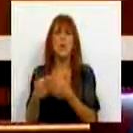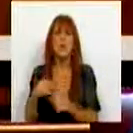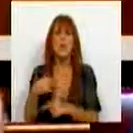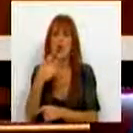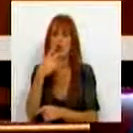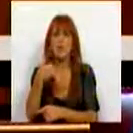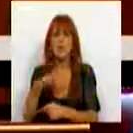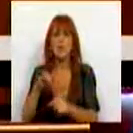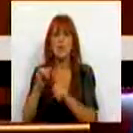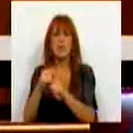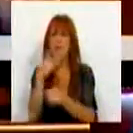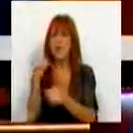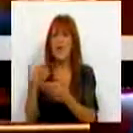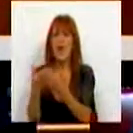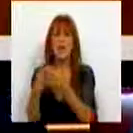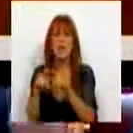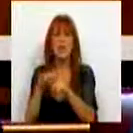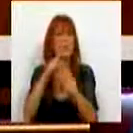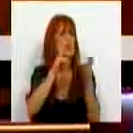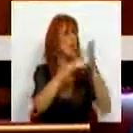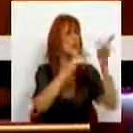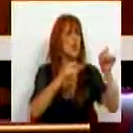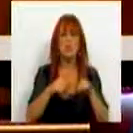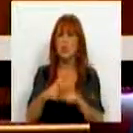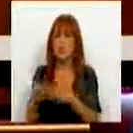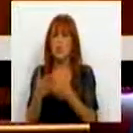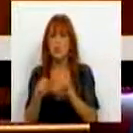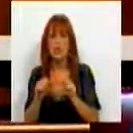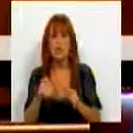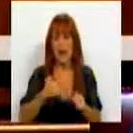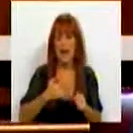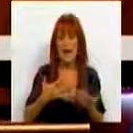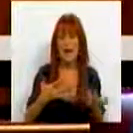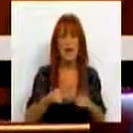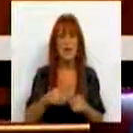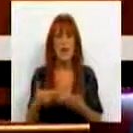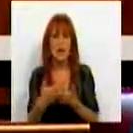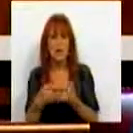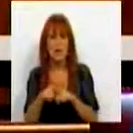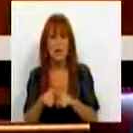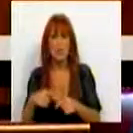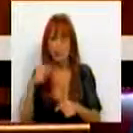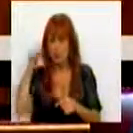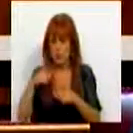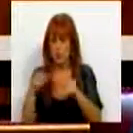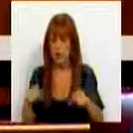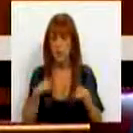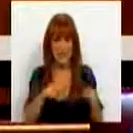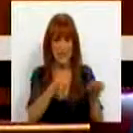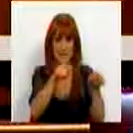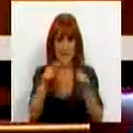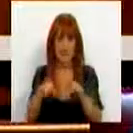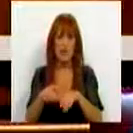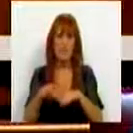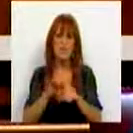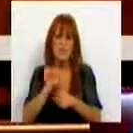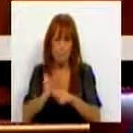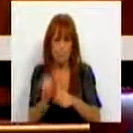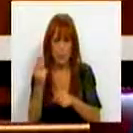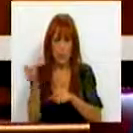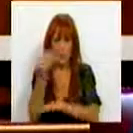sozinhos, isolados, a negociar com os Estados Unidos, a negociar com o Canadá, a negociar com o Japão e, nesse sentido, fazermos parte